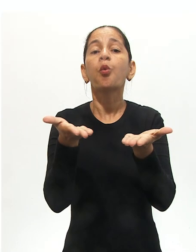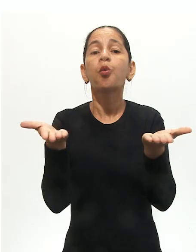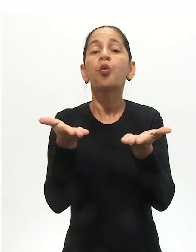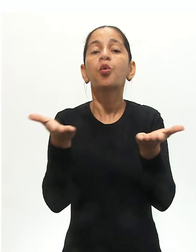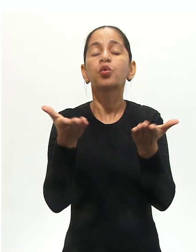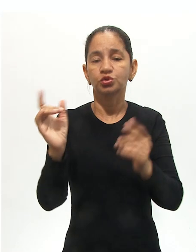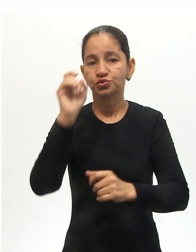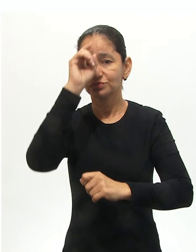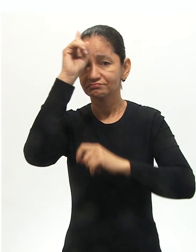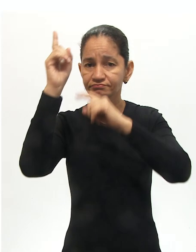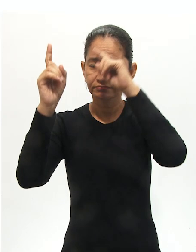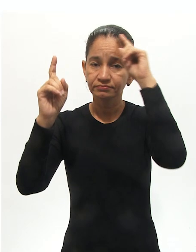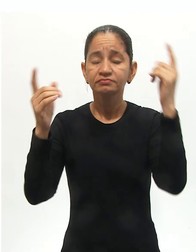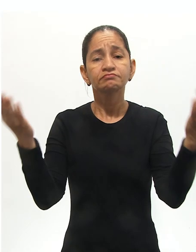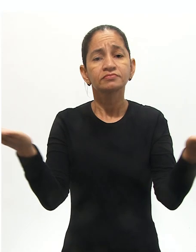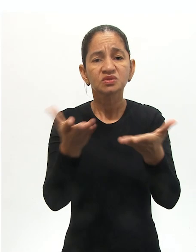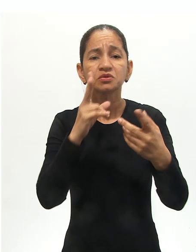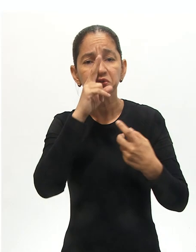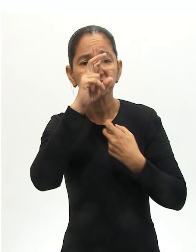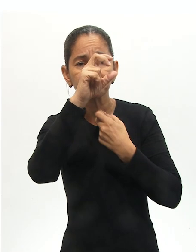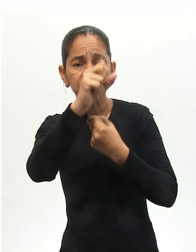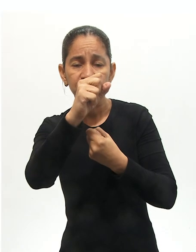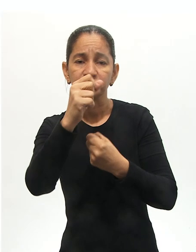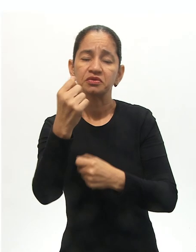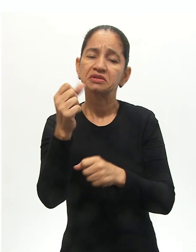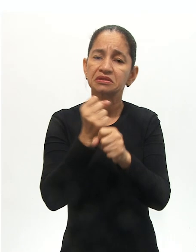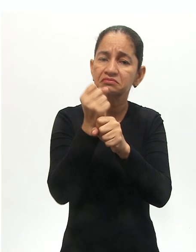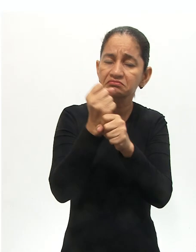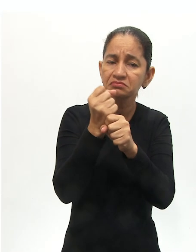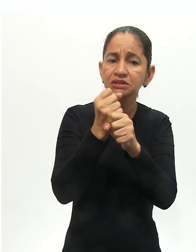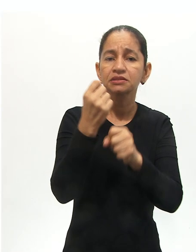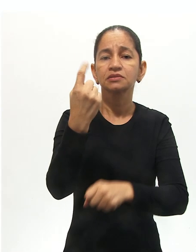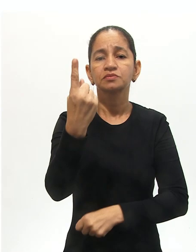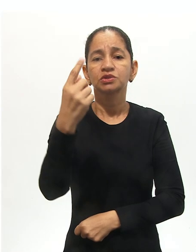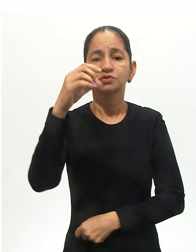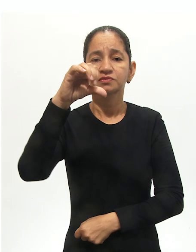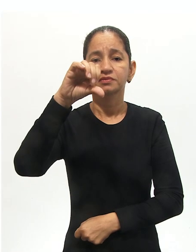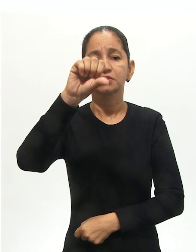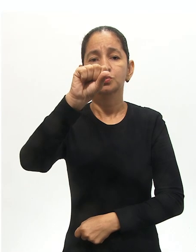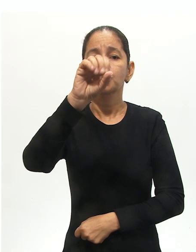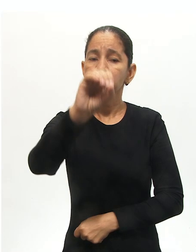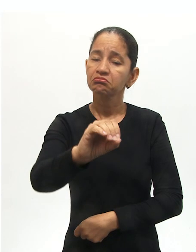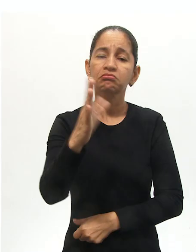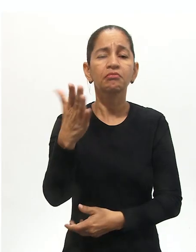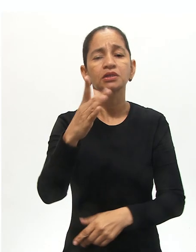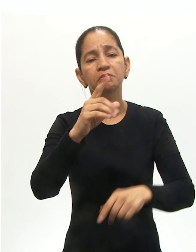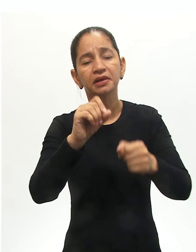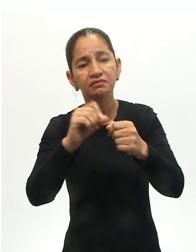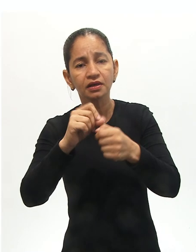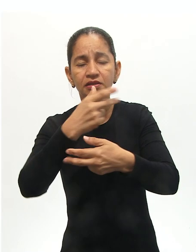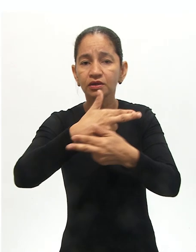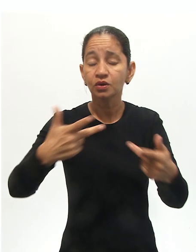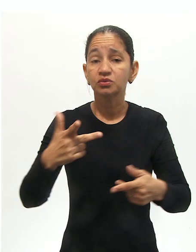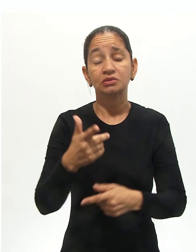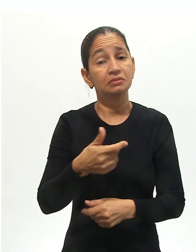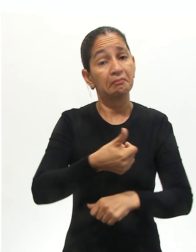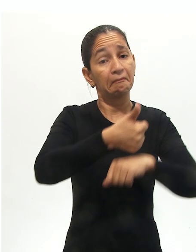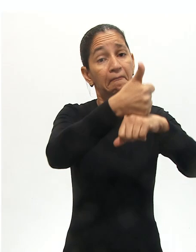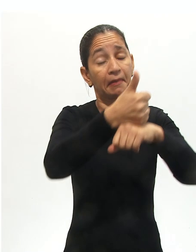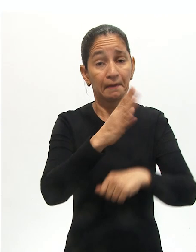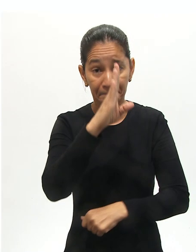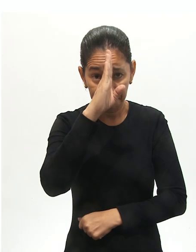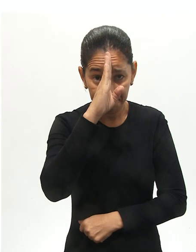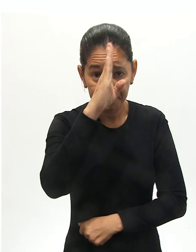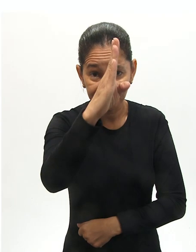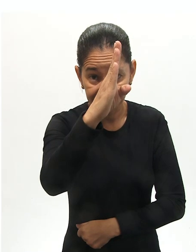cenário atual, as ideias críticas tiveram força nos anos 80, mas a concepção produtivista neoliberal